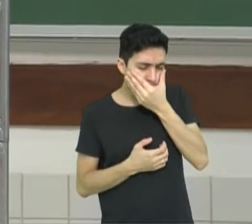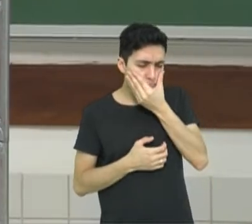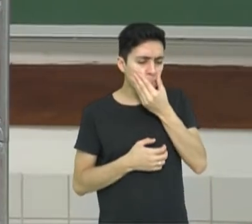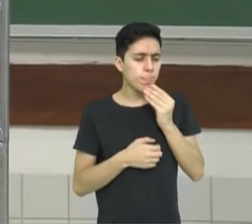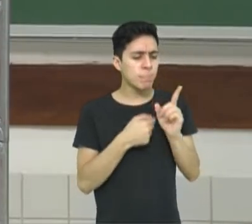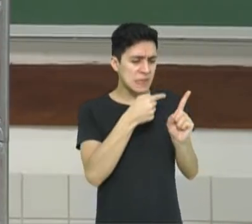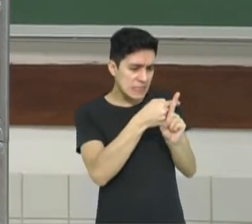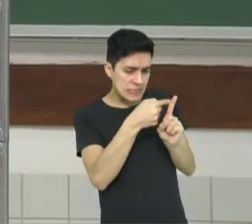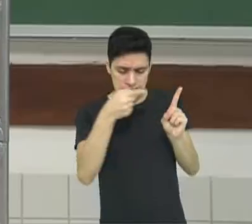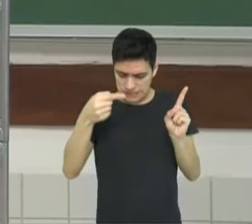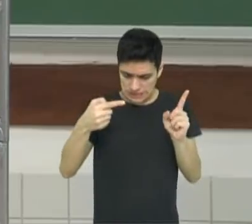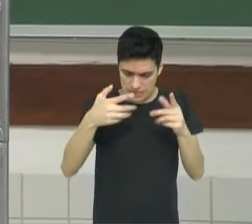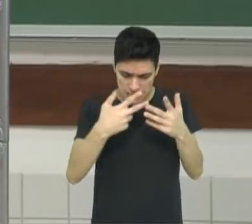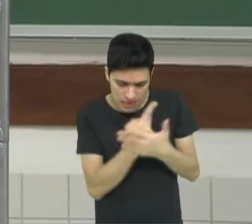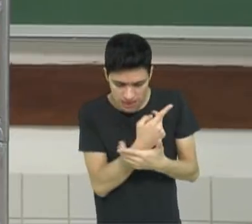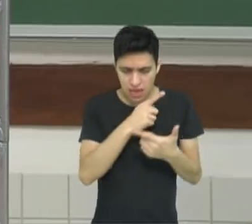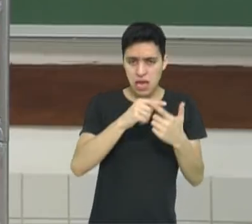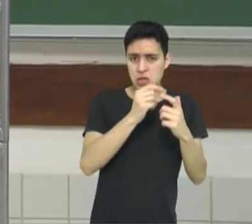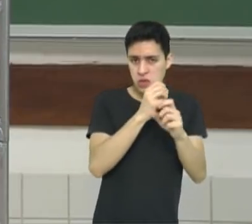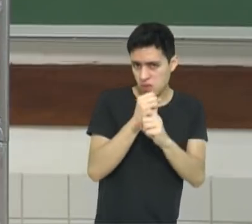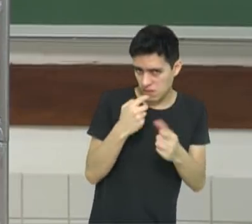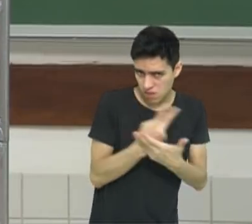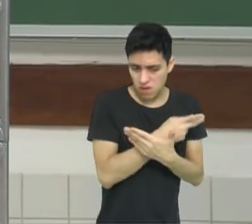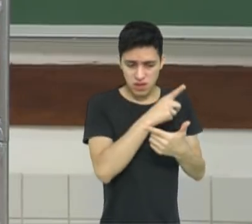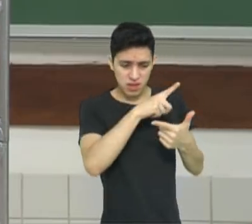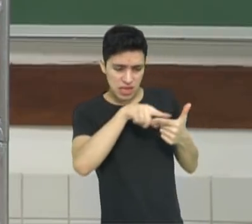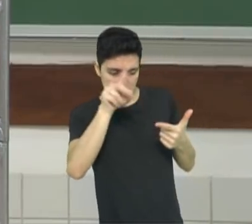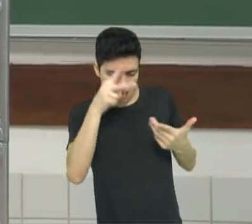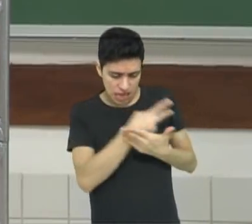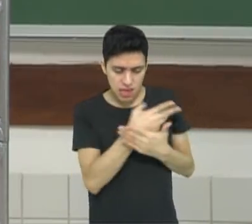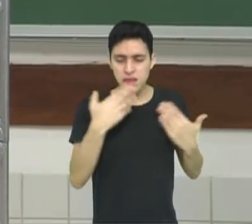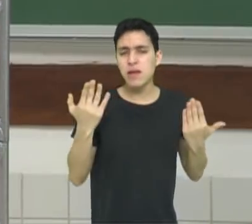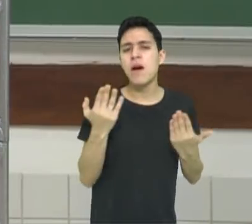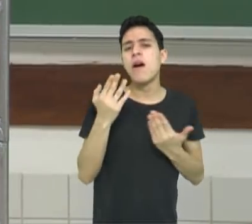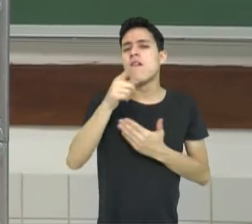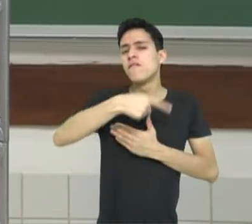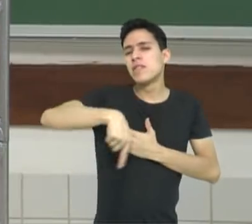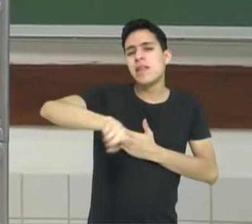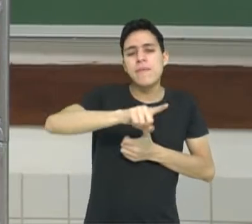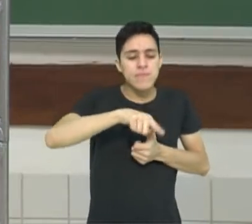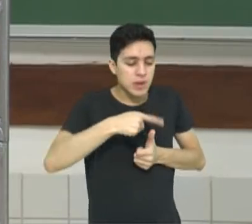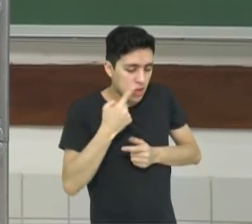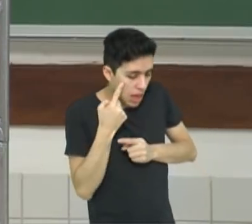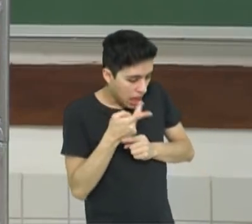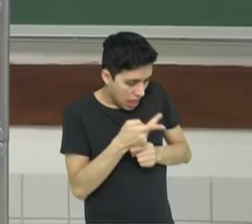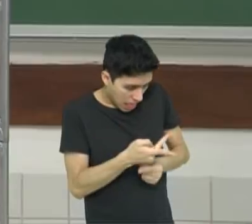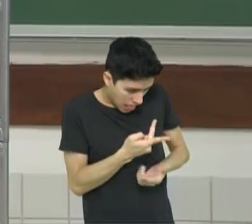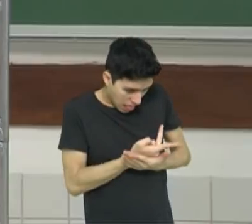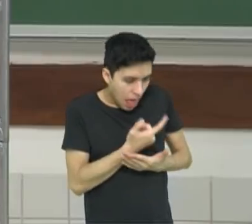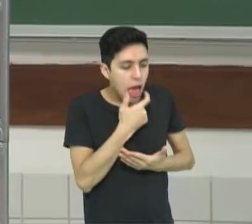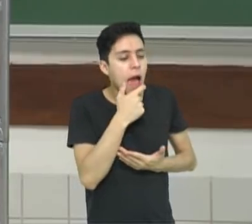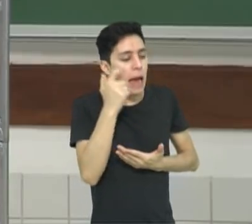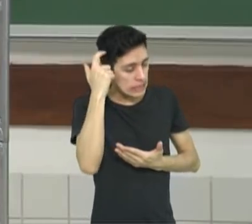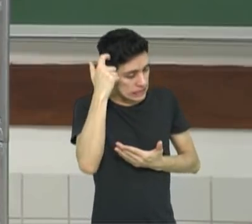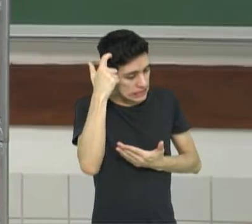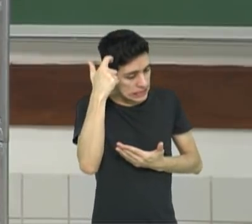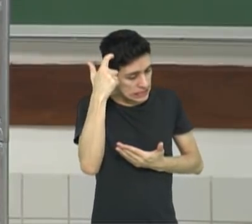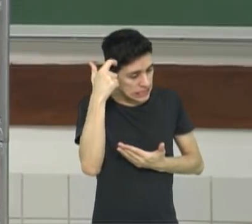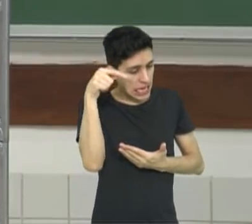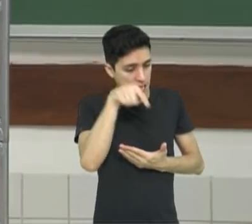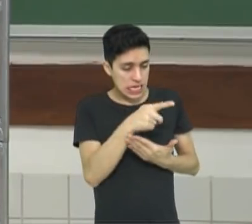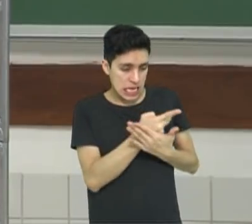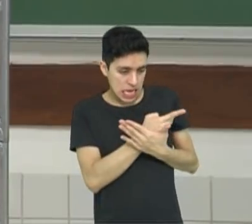uma soma? Você errou uma divisão? Onde que você errou? Procure o teu erro e apague só o teu erro e a partir